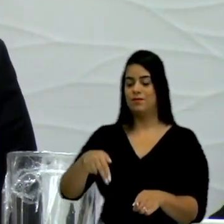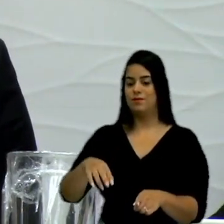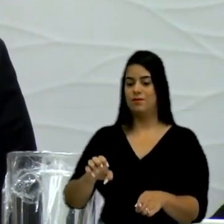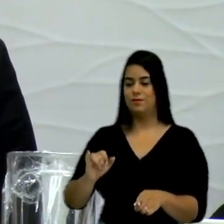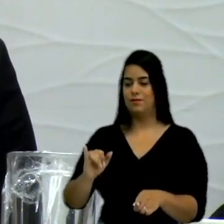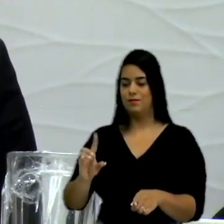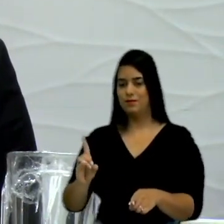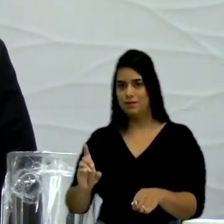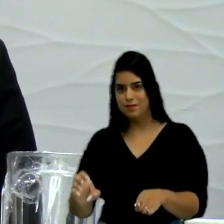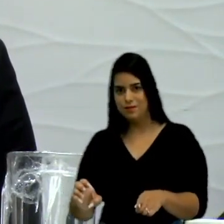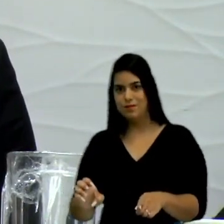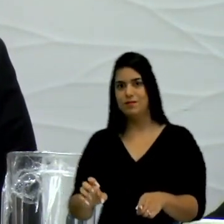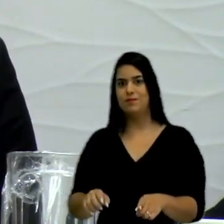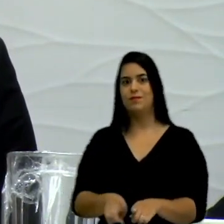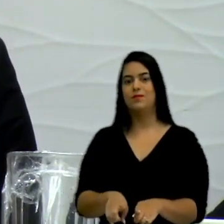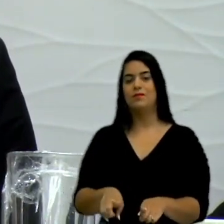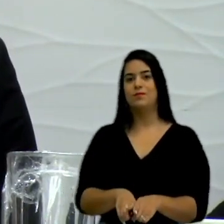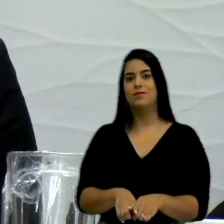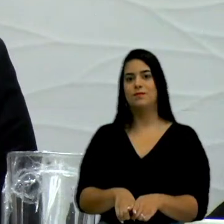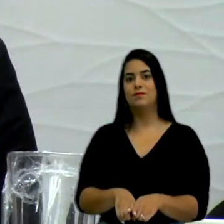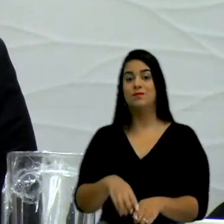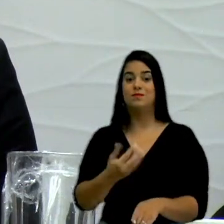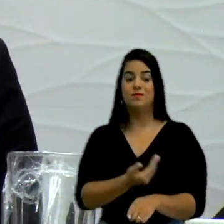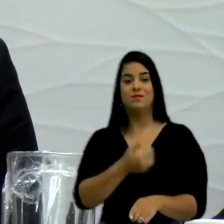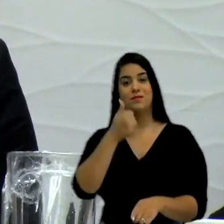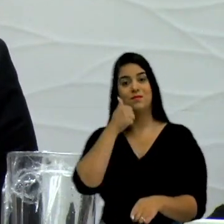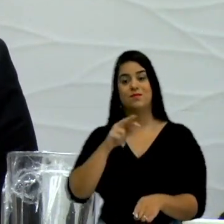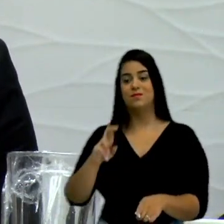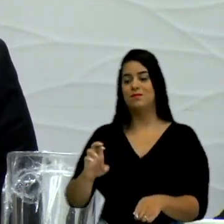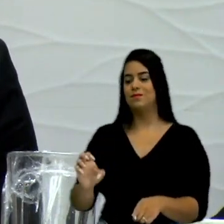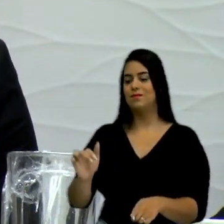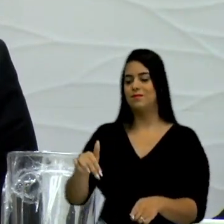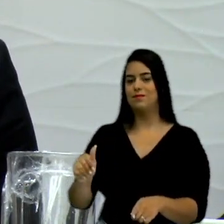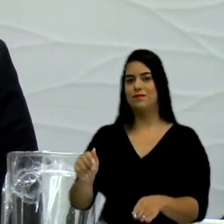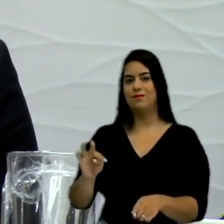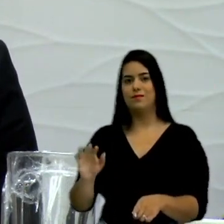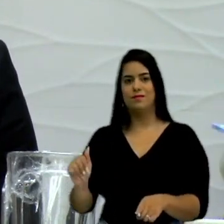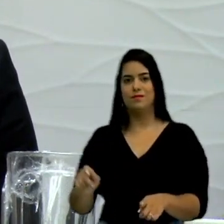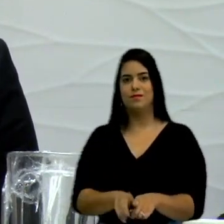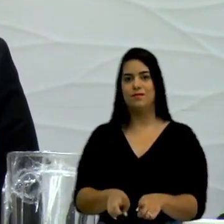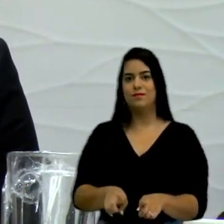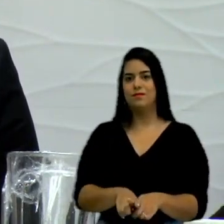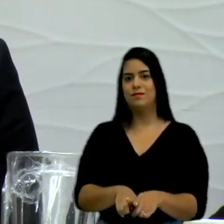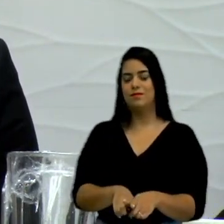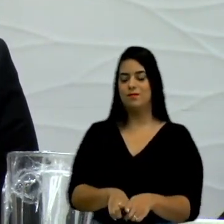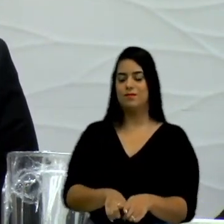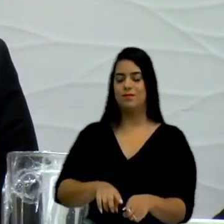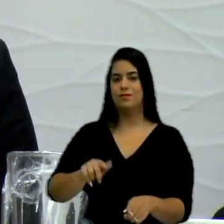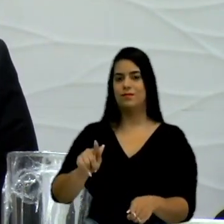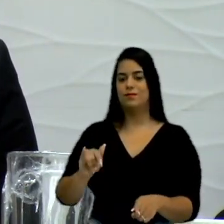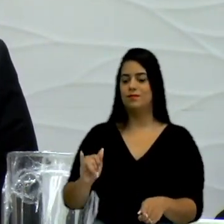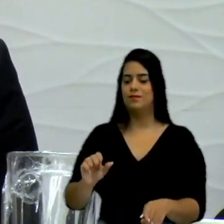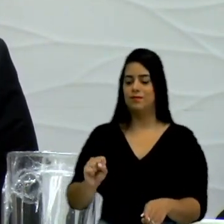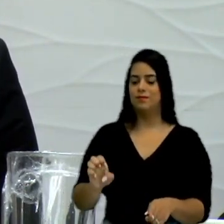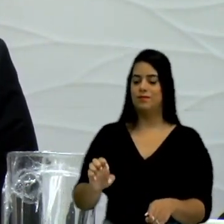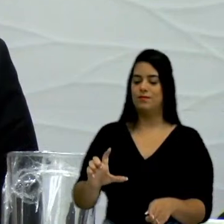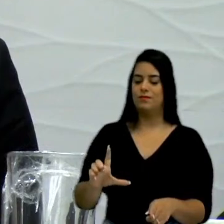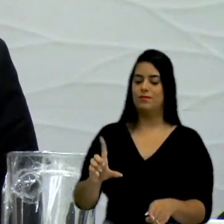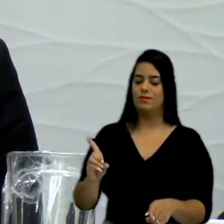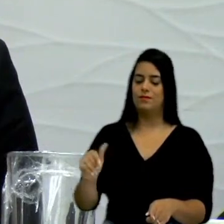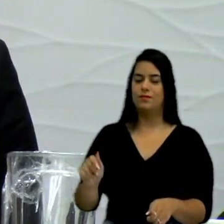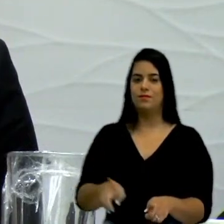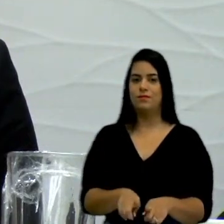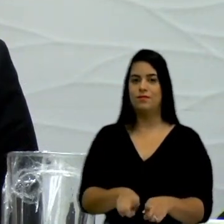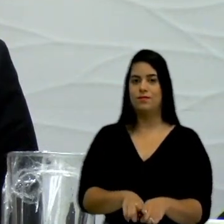da Escola Ana Cavalcante, a minha amiga Renata Nascimento, lá em Queimada Grande, a Giselda Ferreira, a João